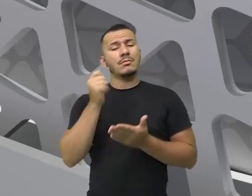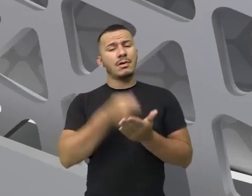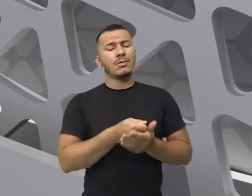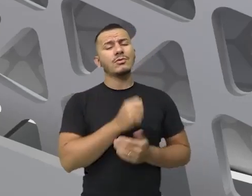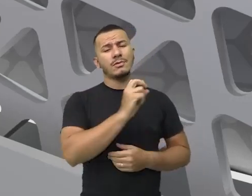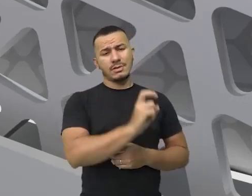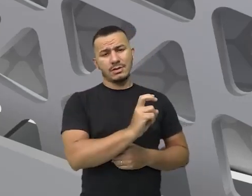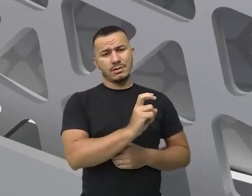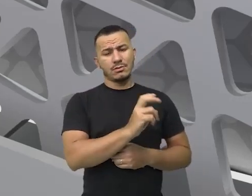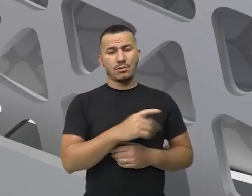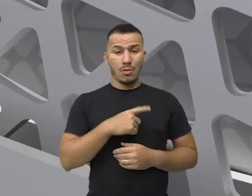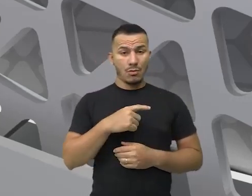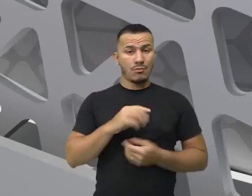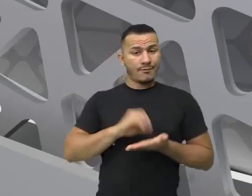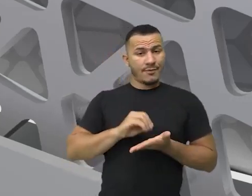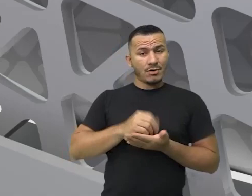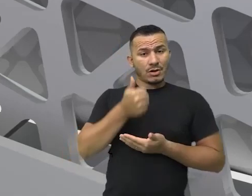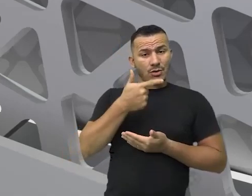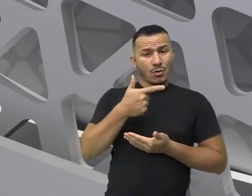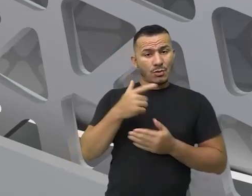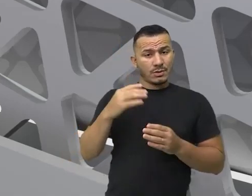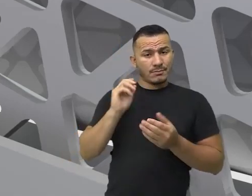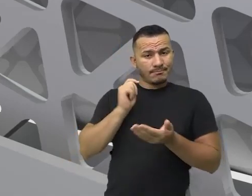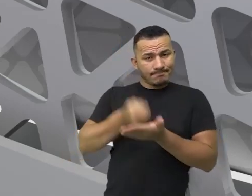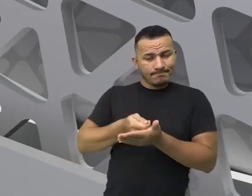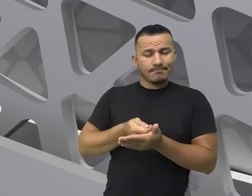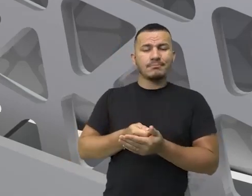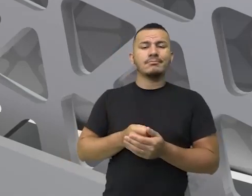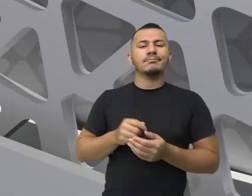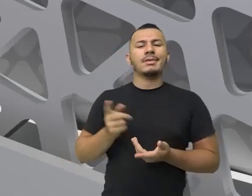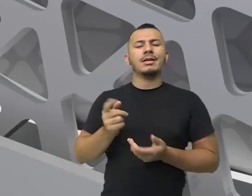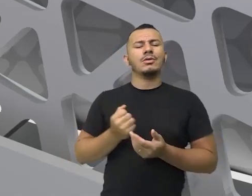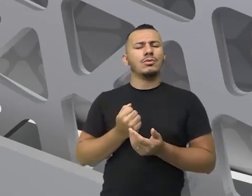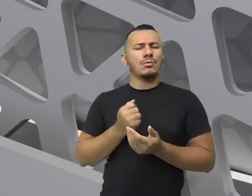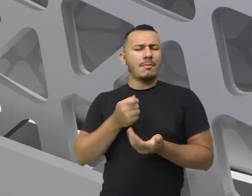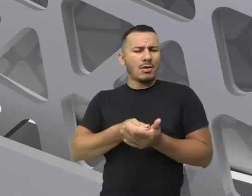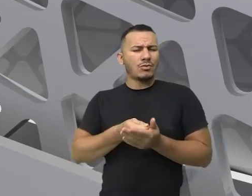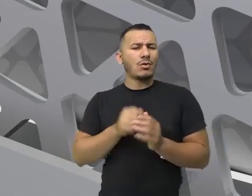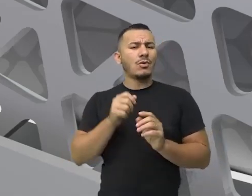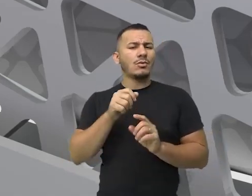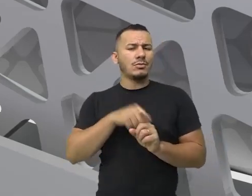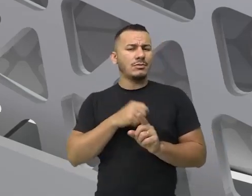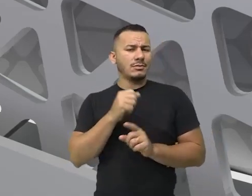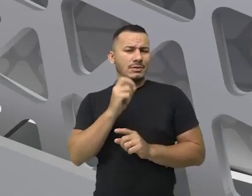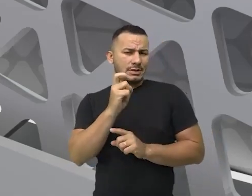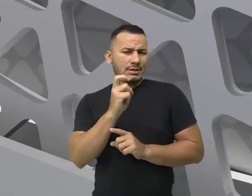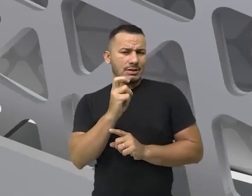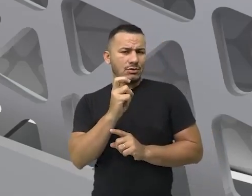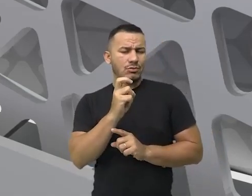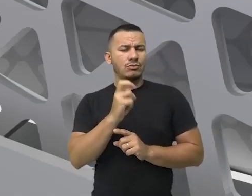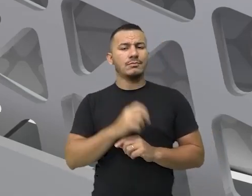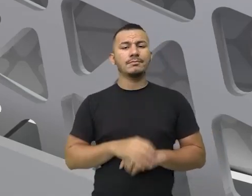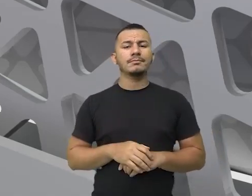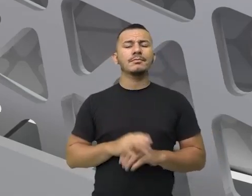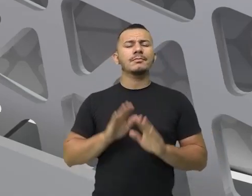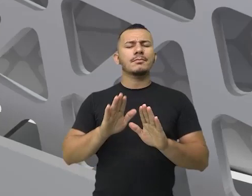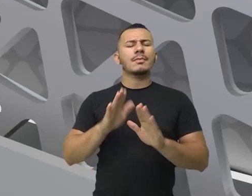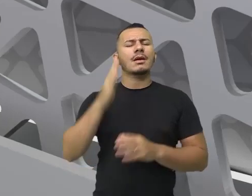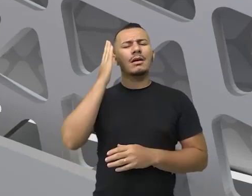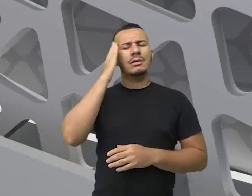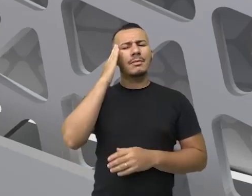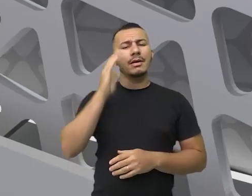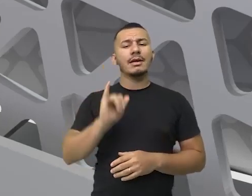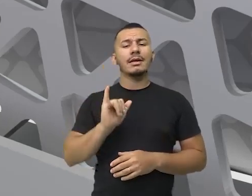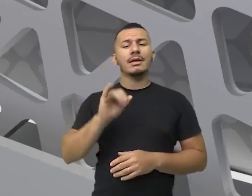deve 12, pagou 5 parcelas. Pensa comigo, qual número representa o inteiro referente à